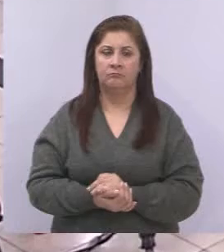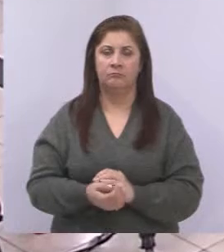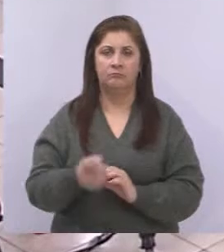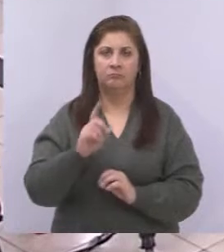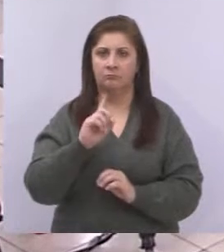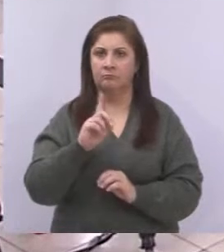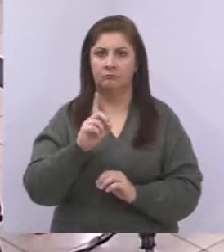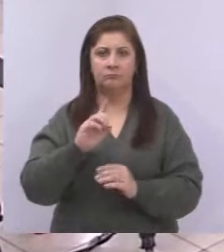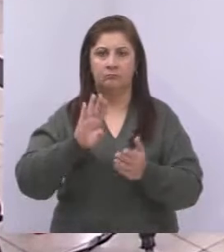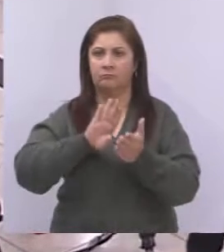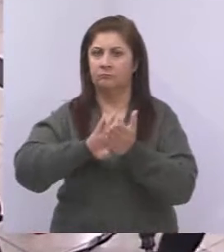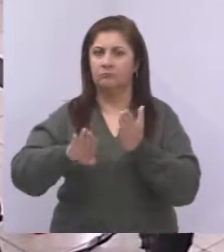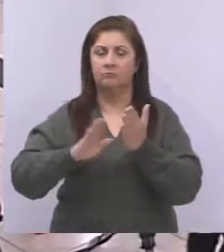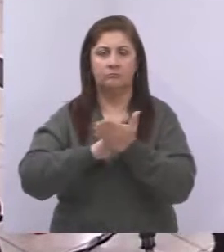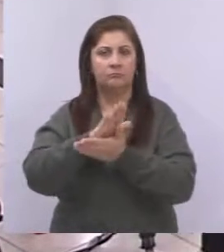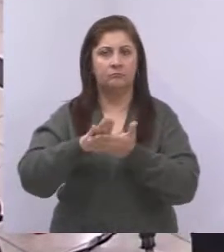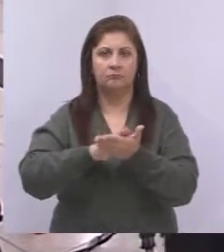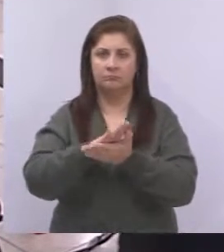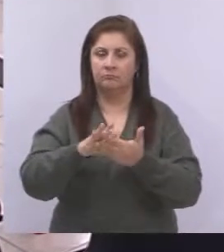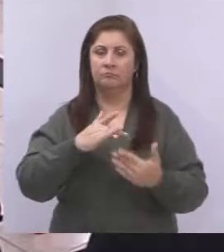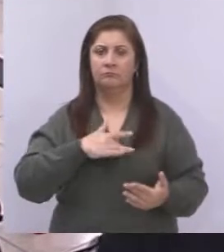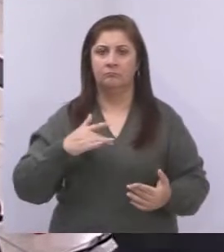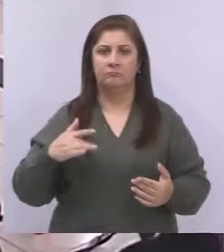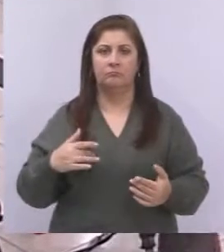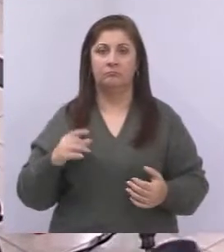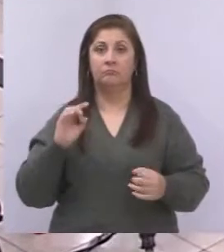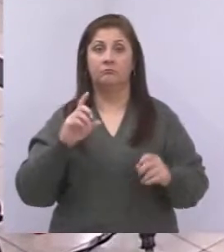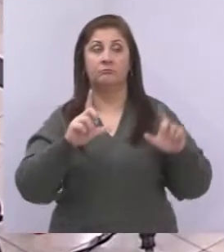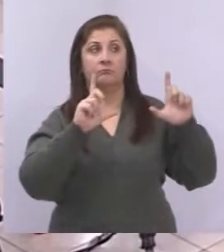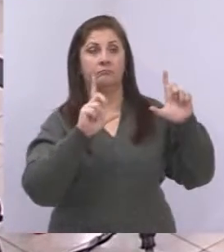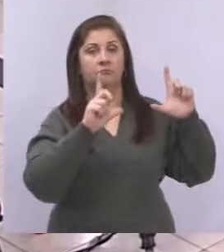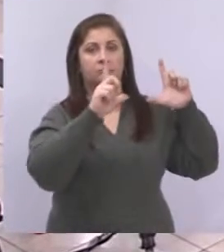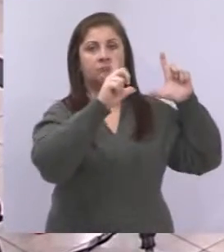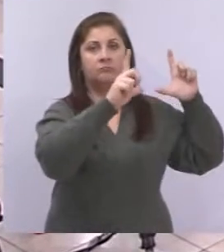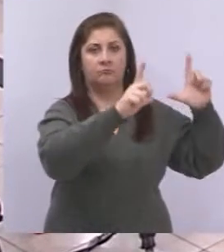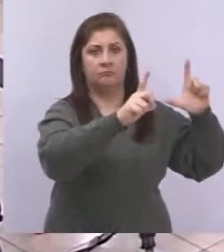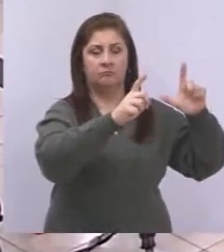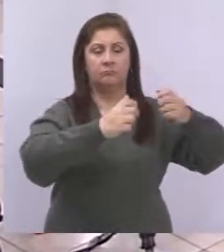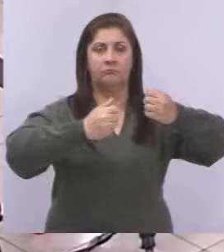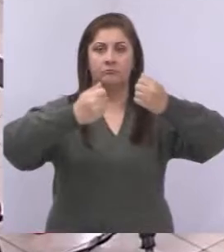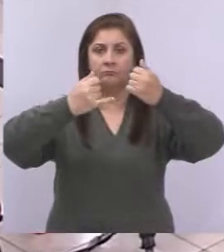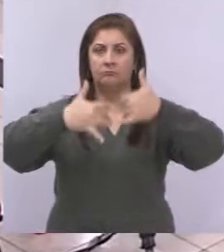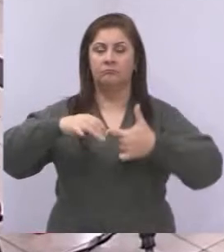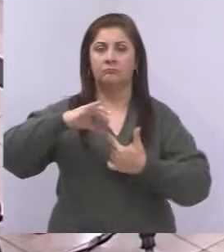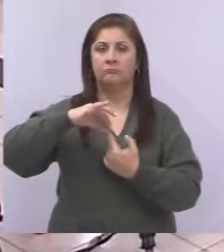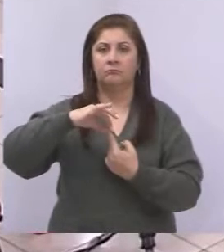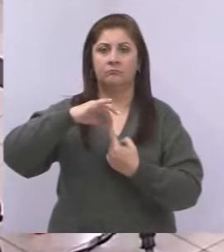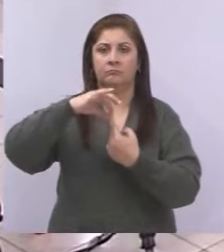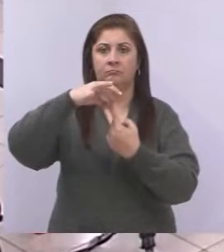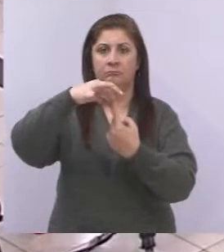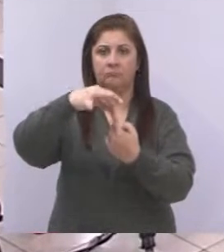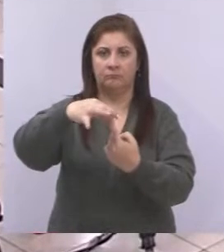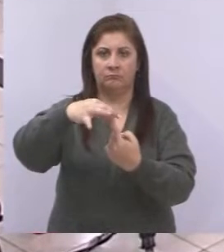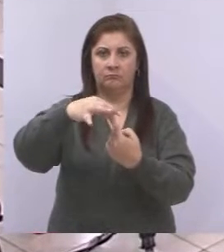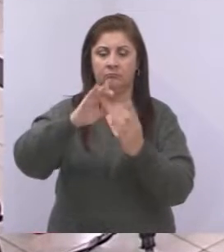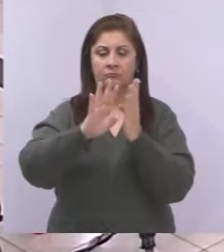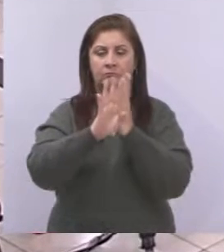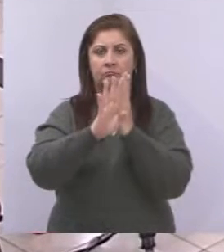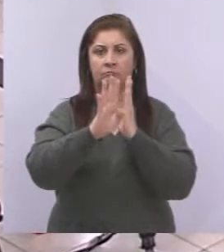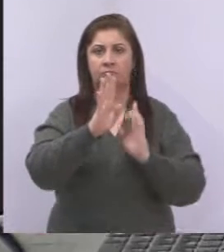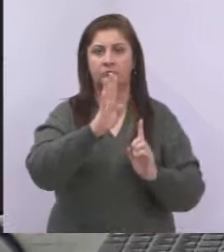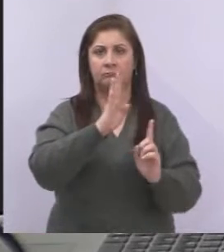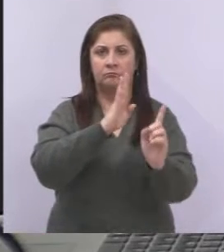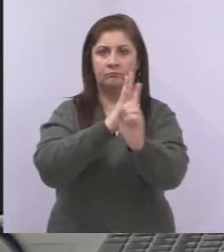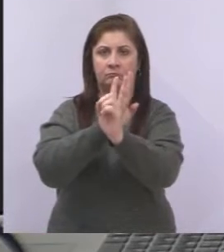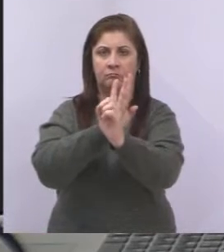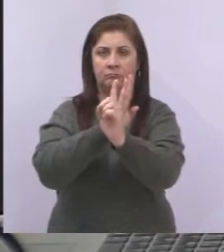da saúde, apenas está fixando um cartaz que diz o preferencial dele passar na frente do que